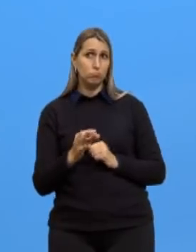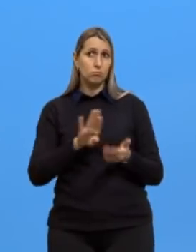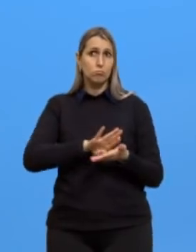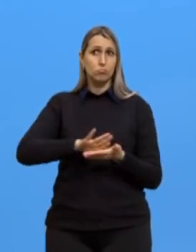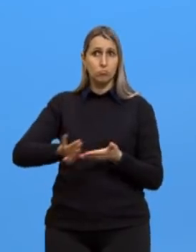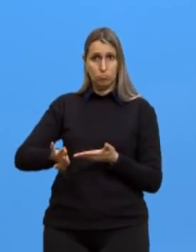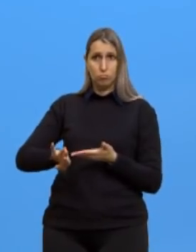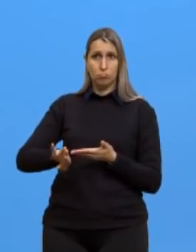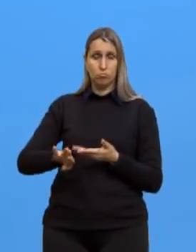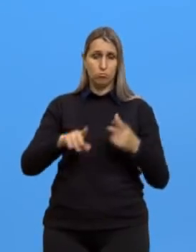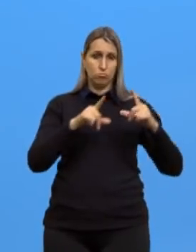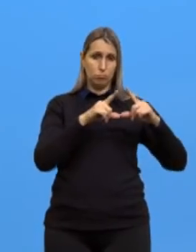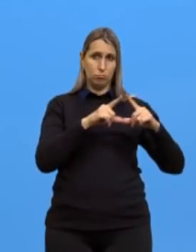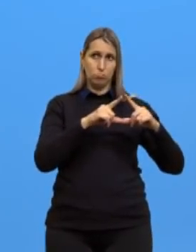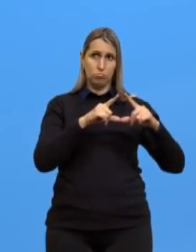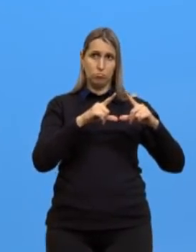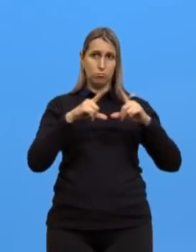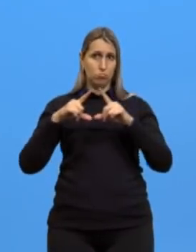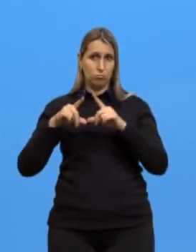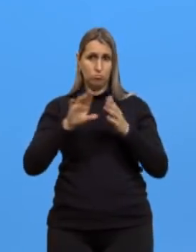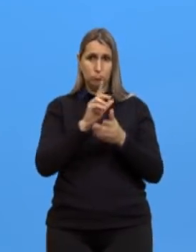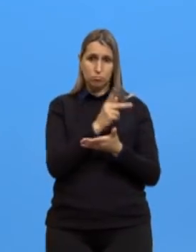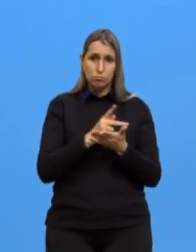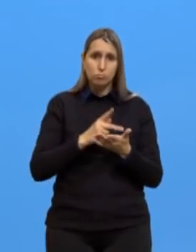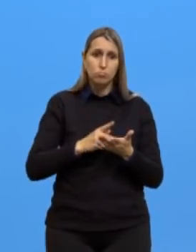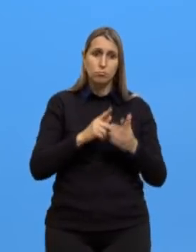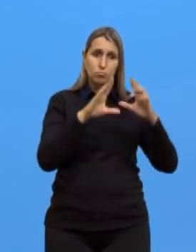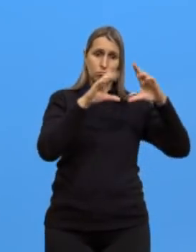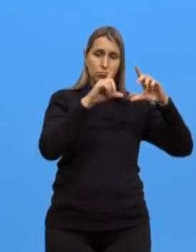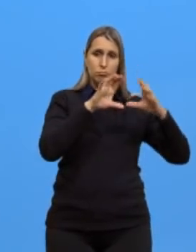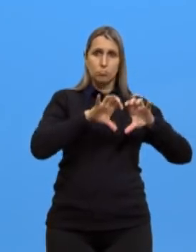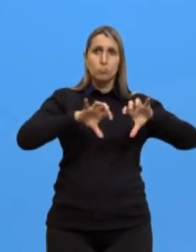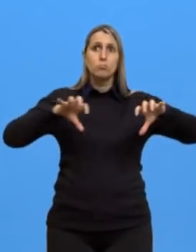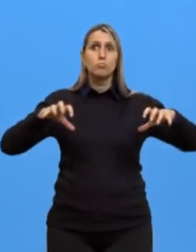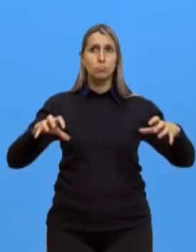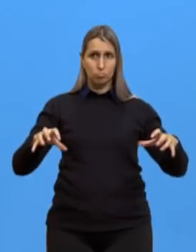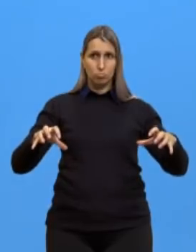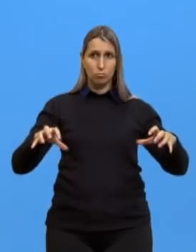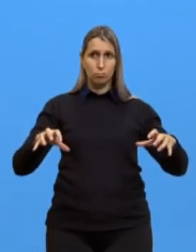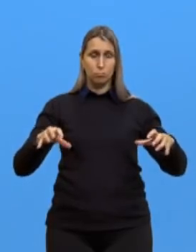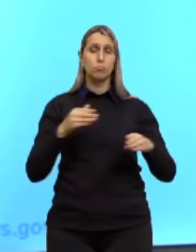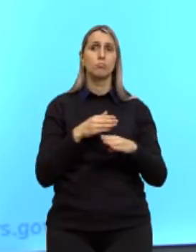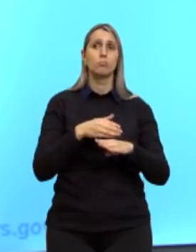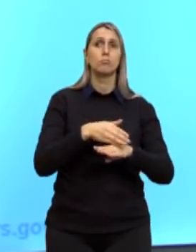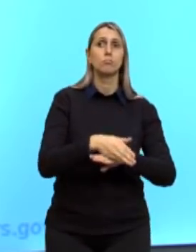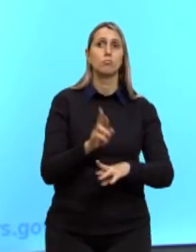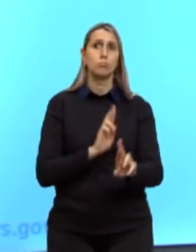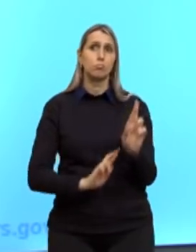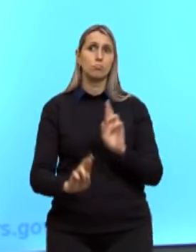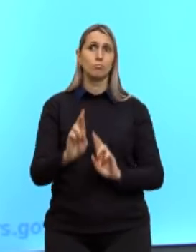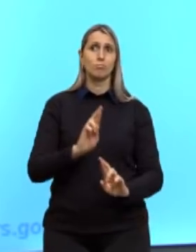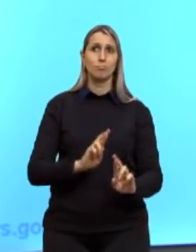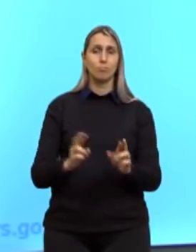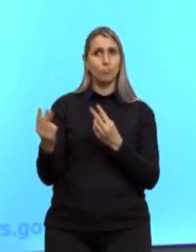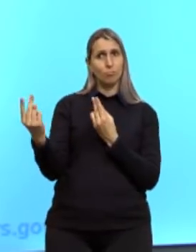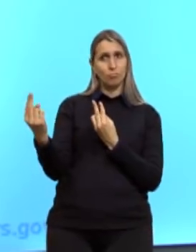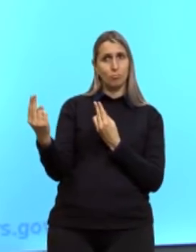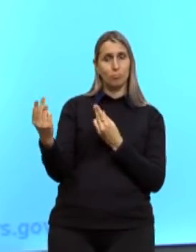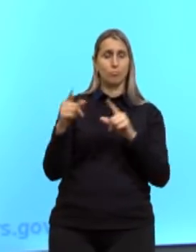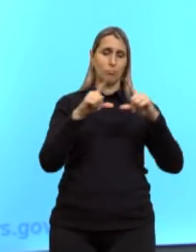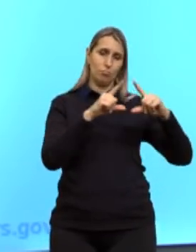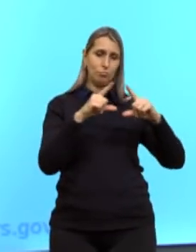se eu retirar esses dois triângulos dali e desenhá-los separadamente eu entro numa relação de semelhança